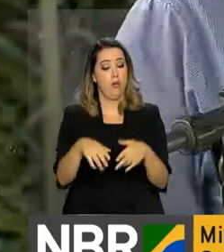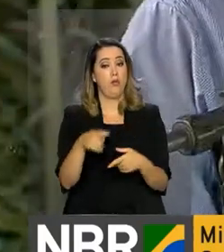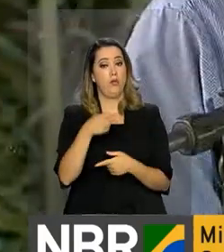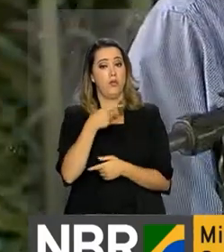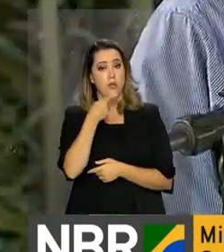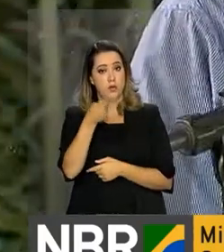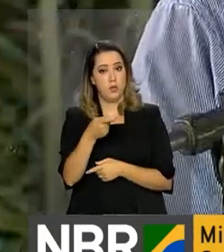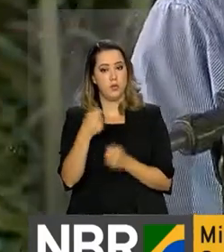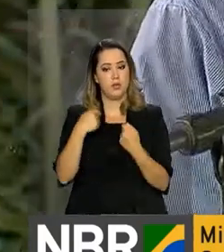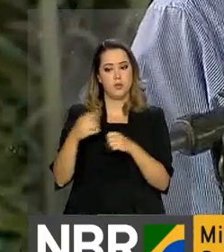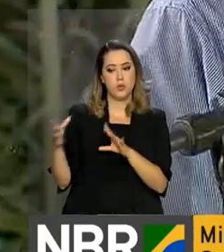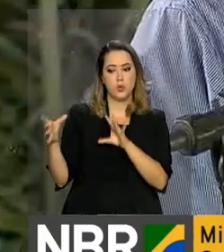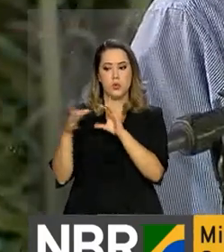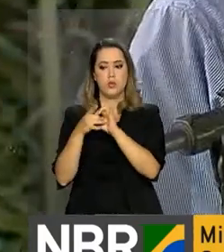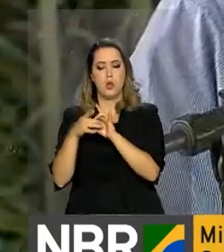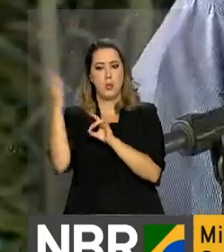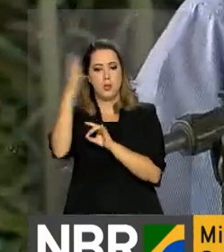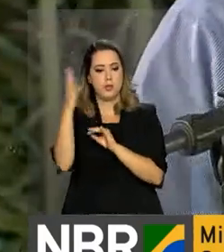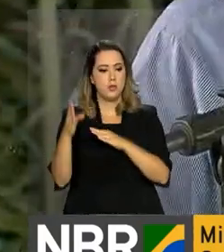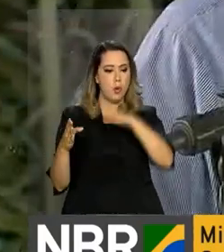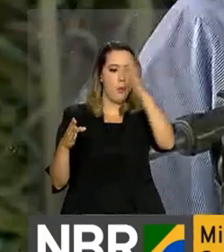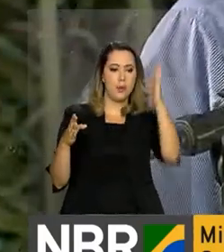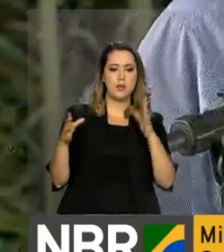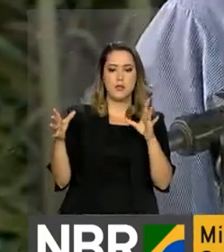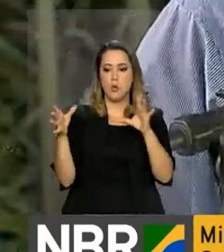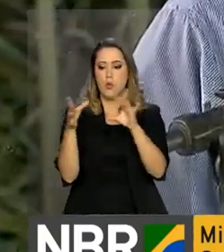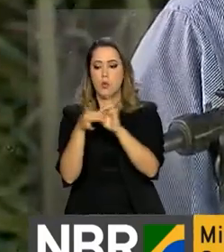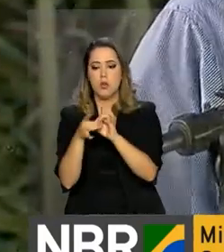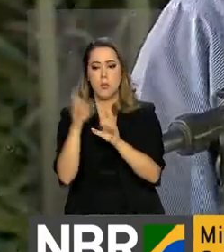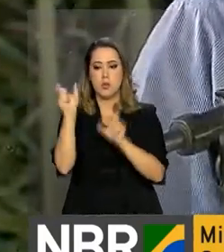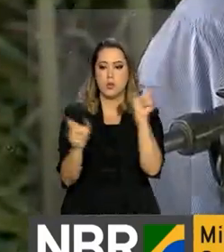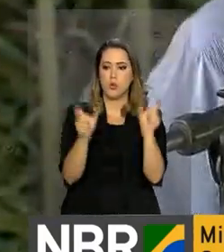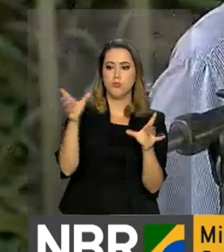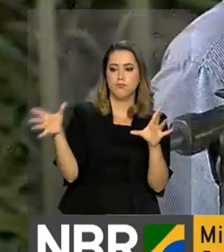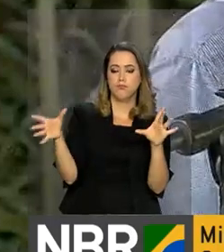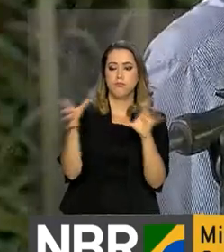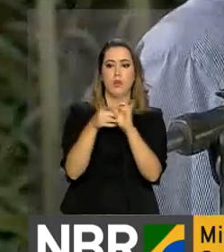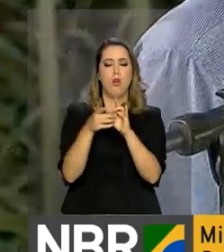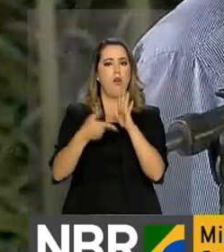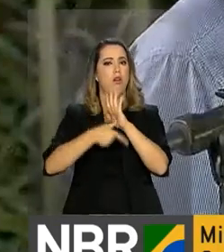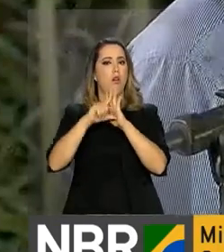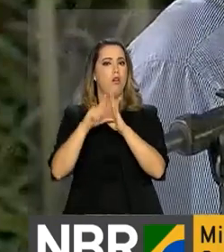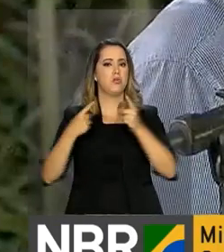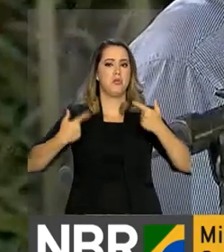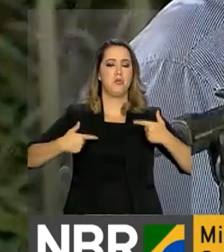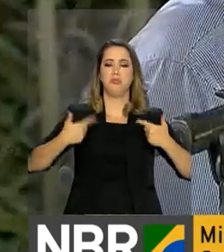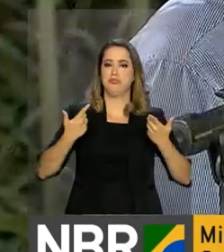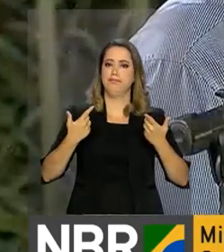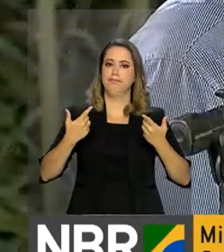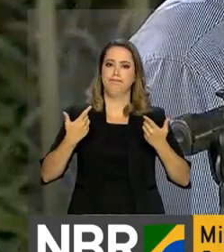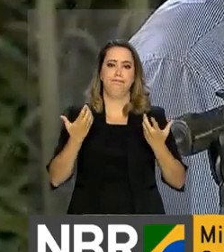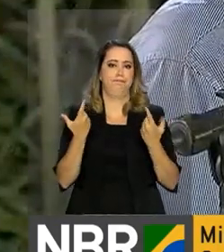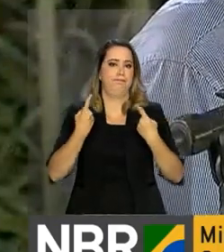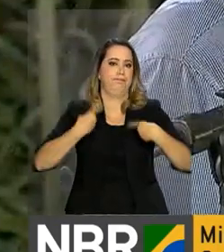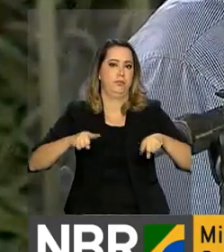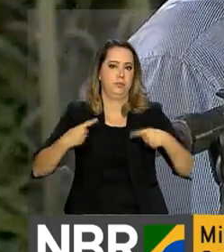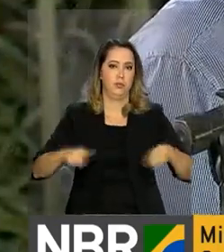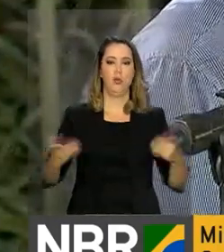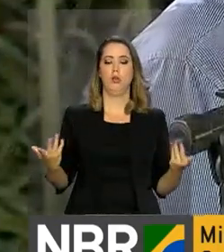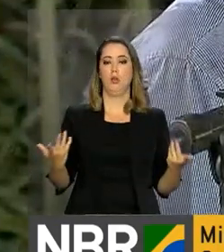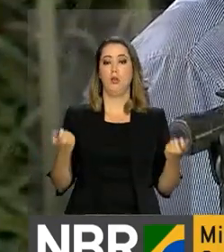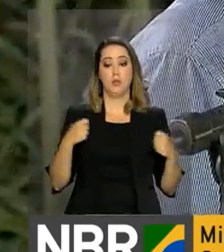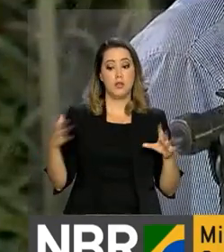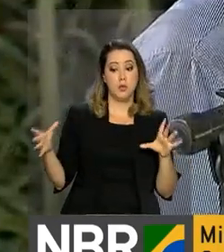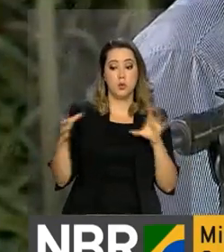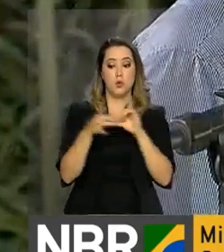juntar brasileiros com brasileiros, e não brasileiros contra brasileiros, como vinha acontecendo no passado. Nós temos que